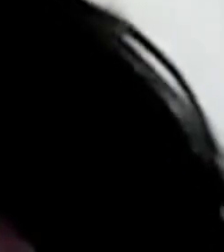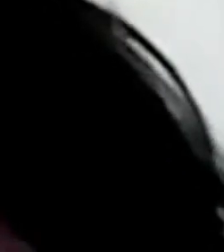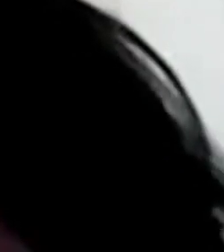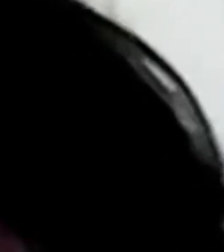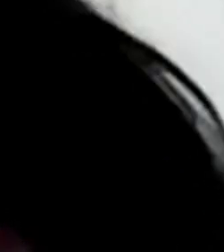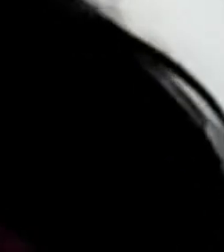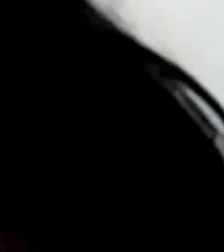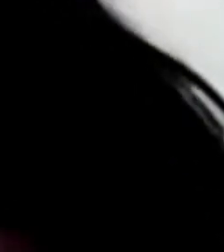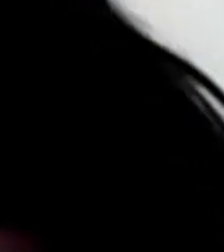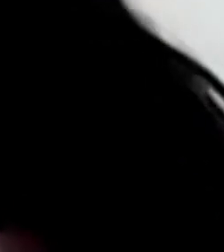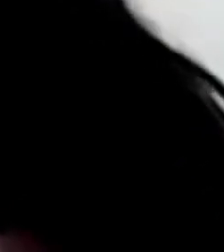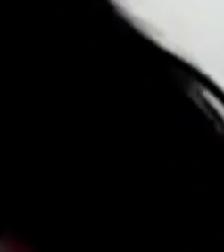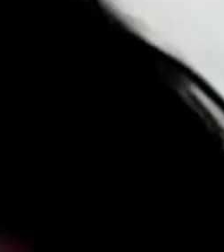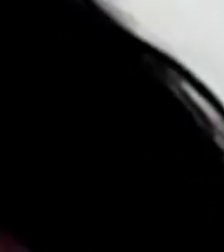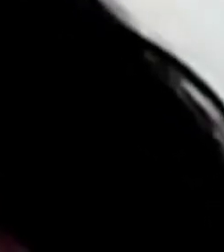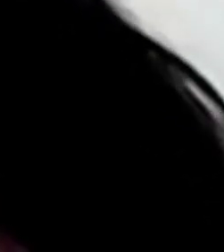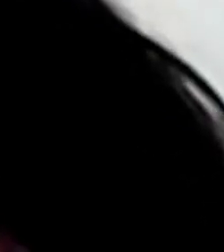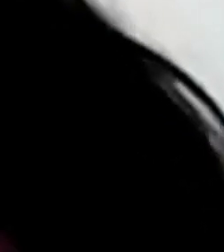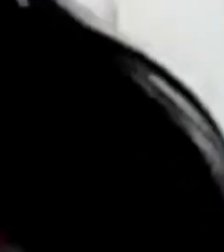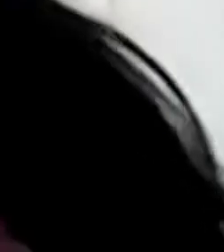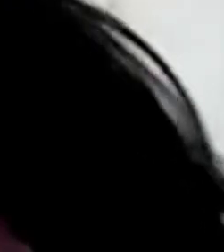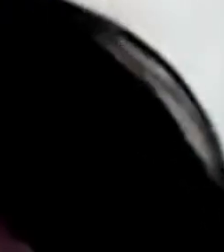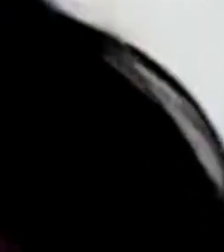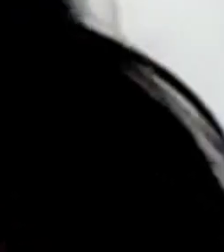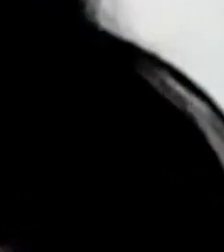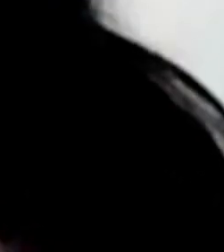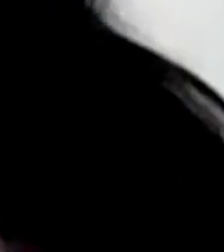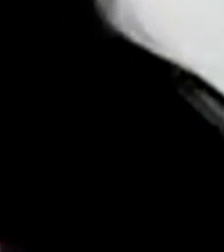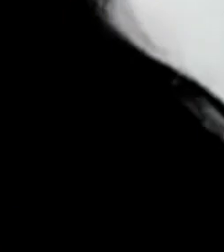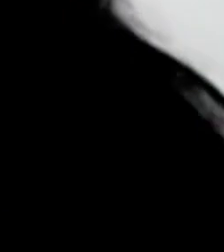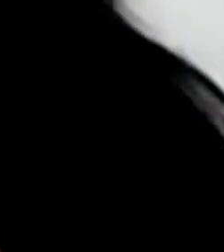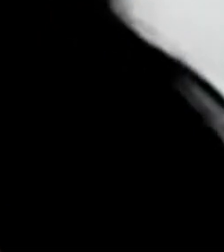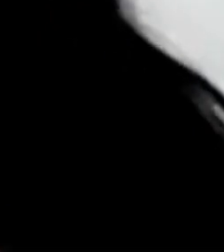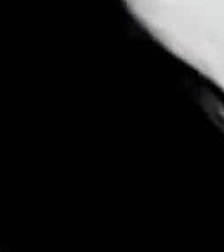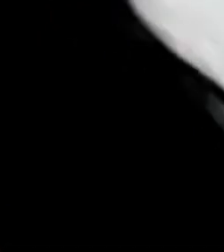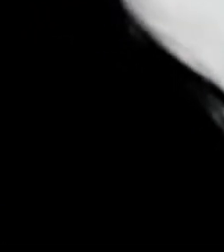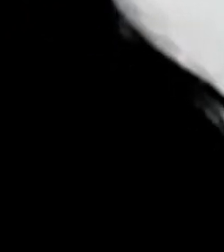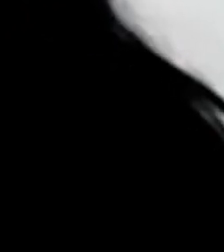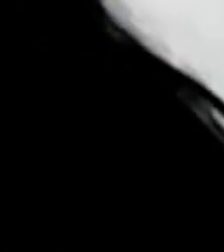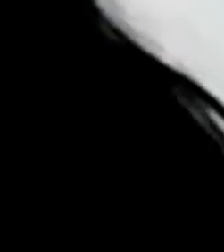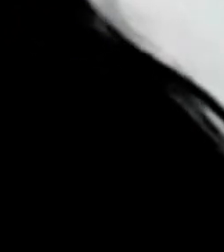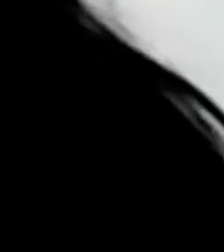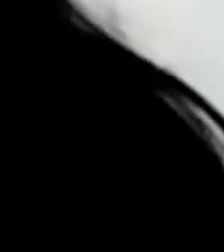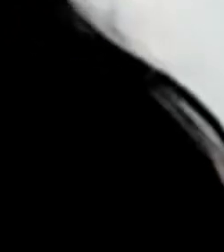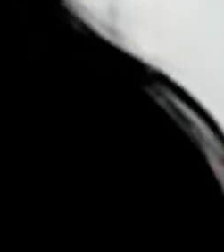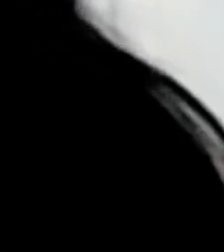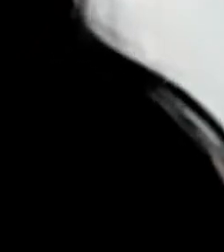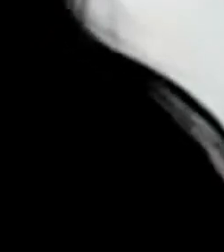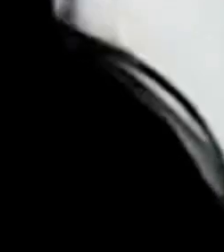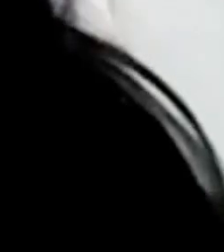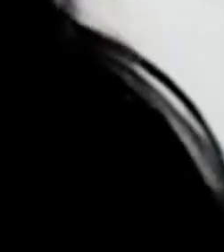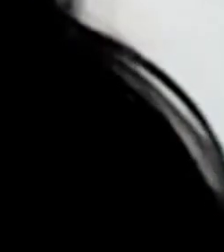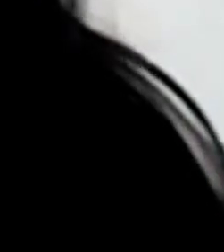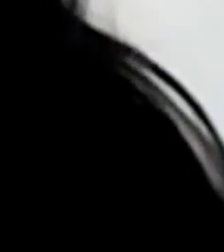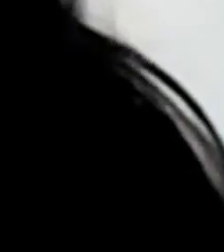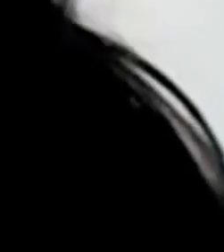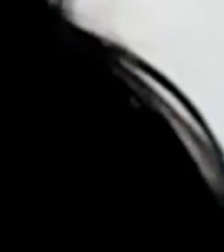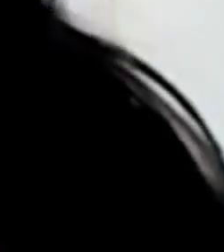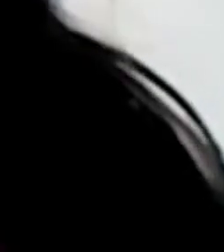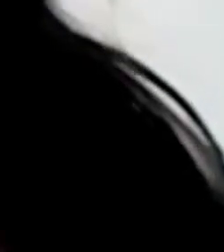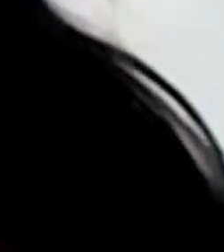outro critério, que eu acho que nacionalmente tem sido deixado um pouco de lado, a discussão que são de grupos